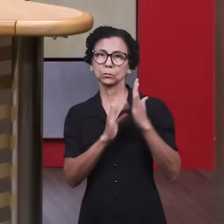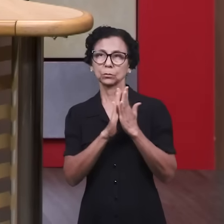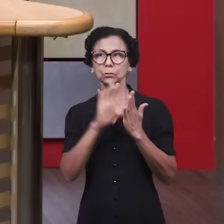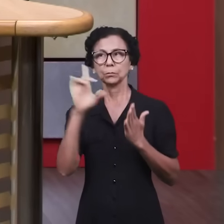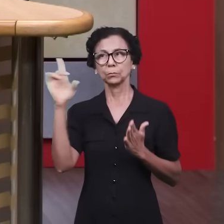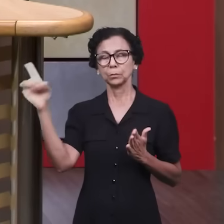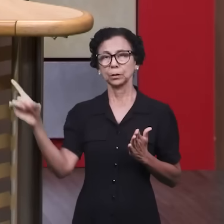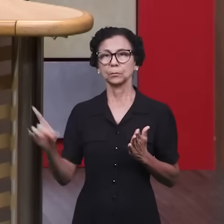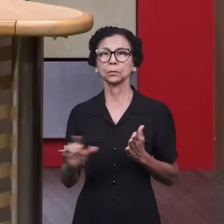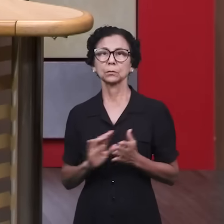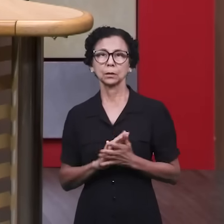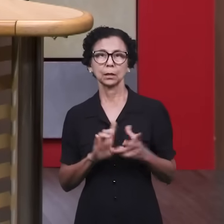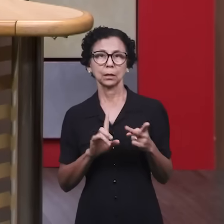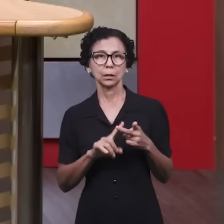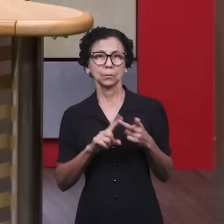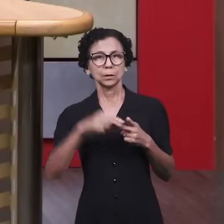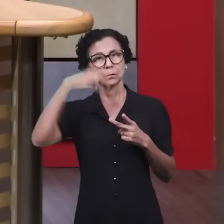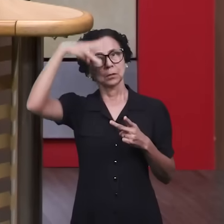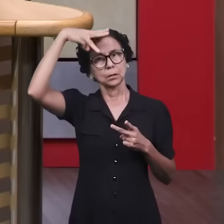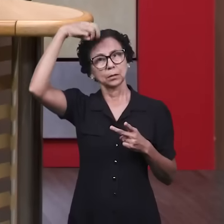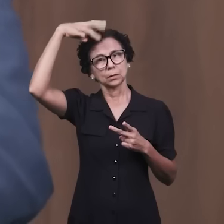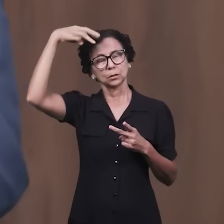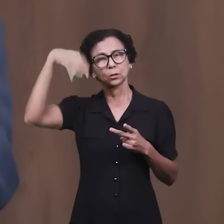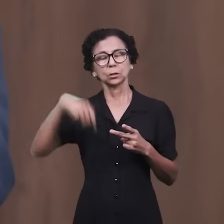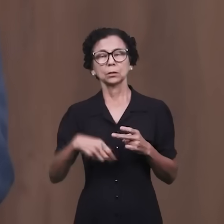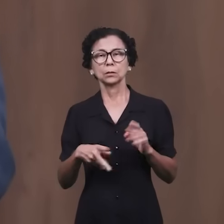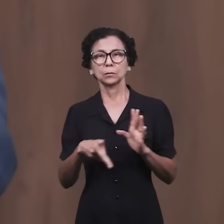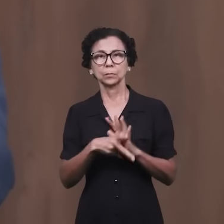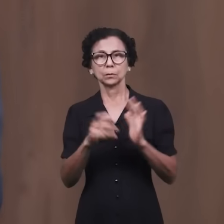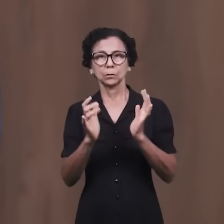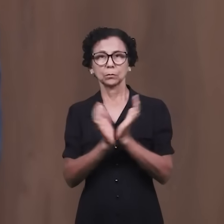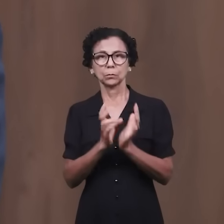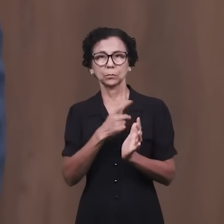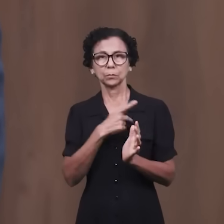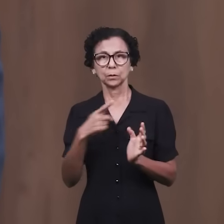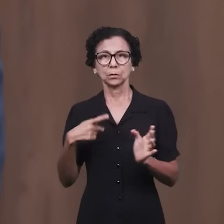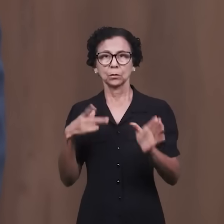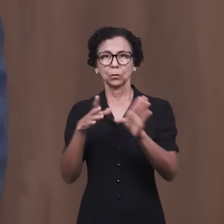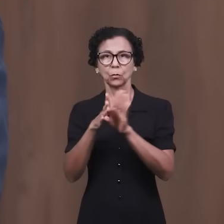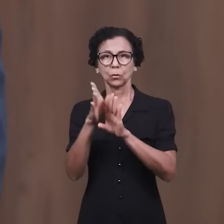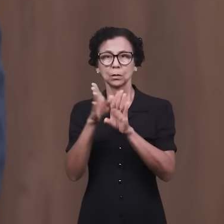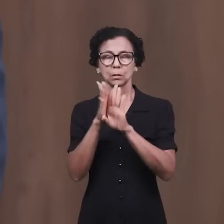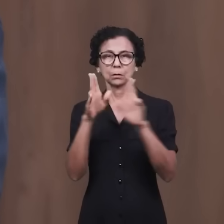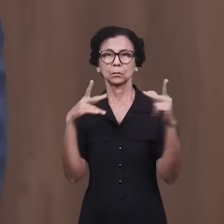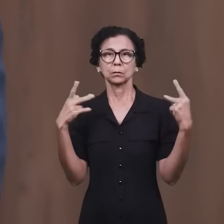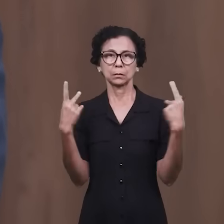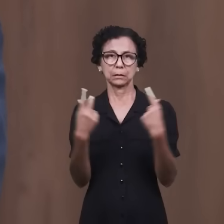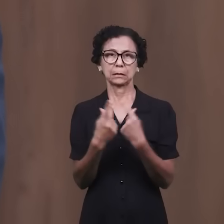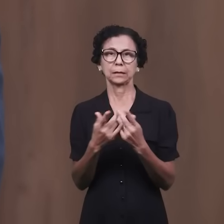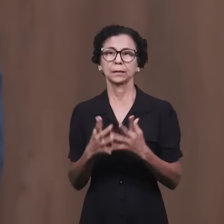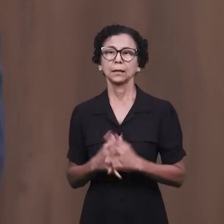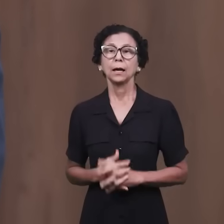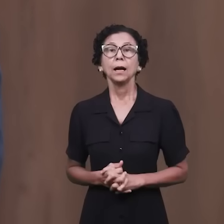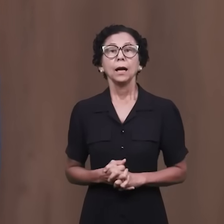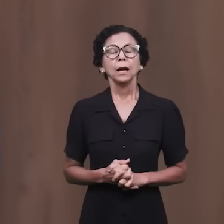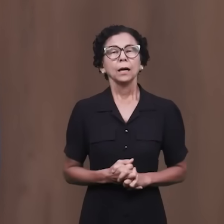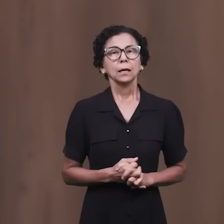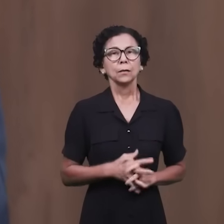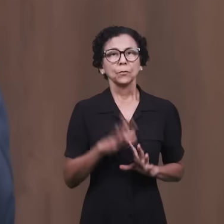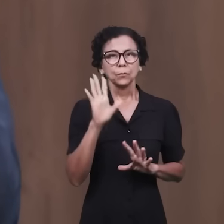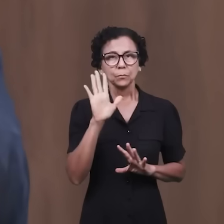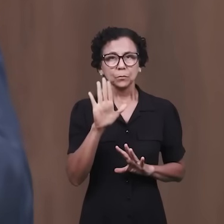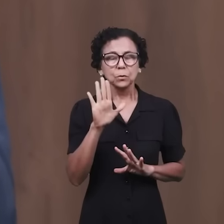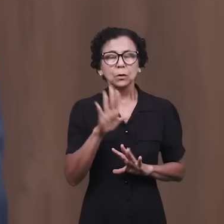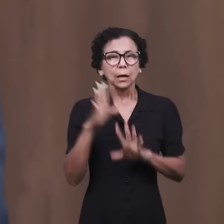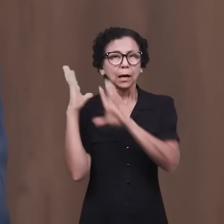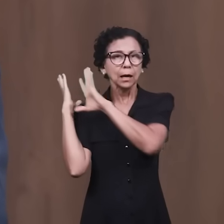pastor Alexandre, um dos nossos conselheiros. Eu vou começar, né, nós terminamos o encontro passado,